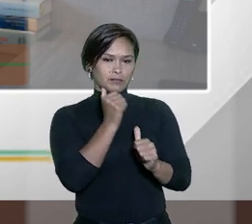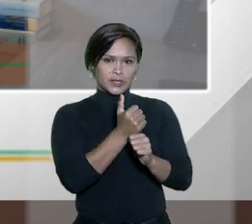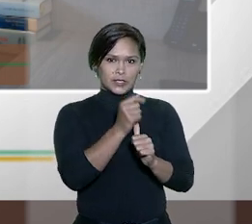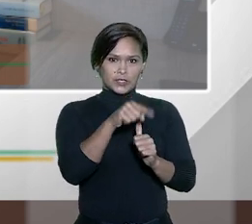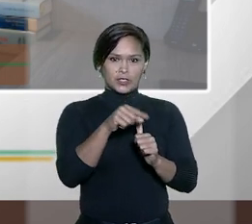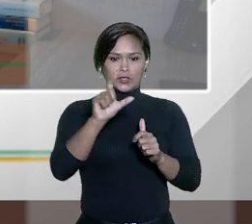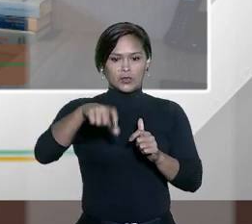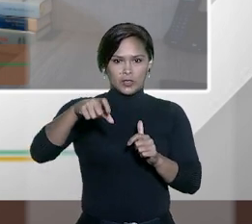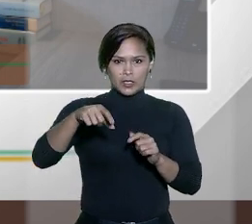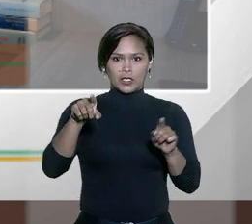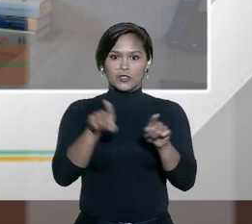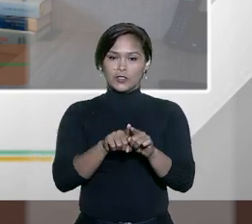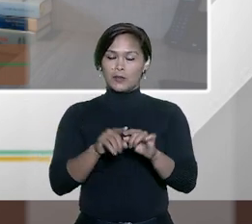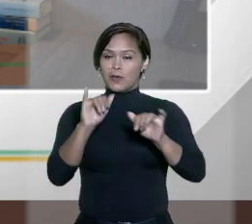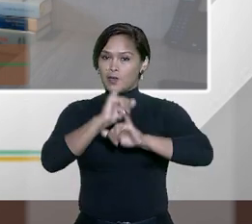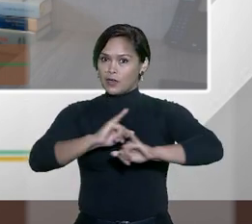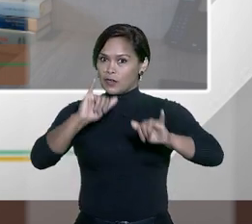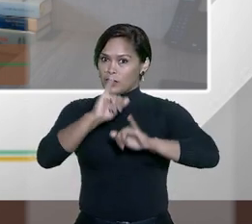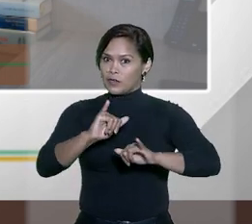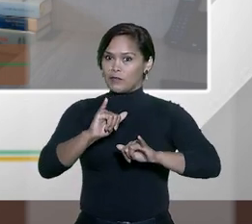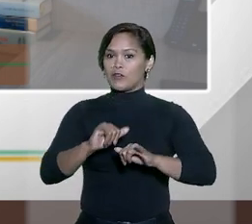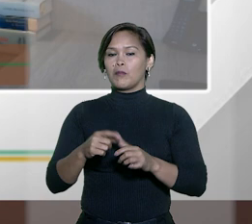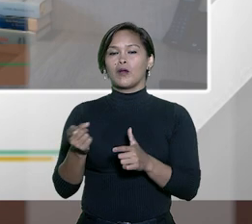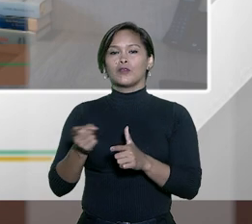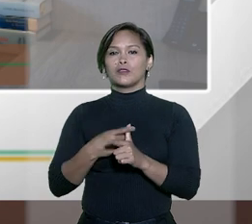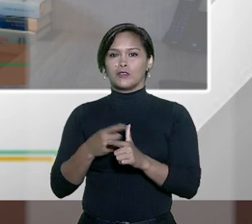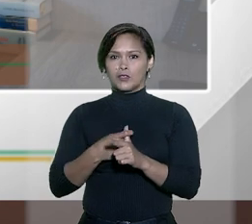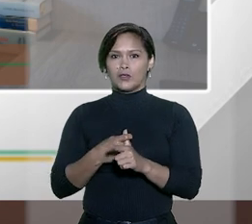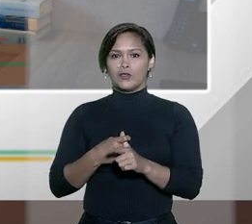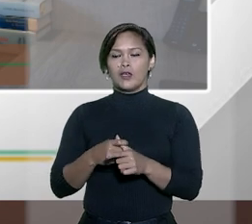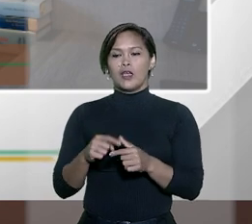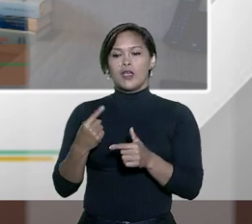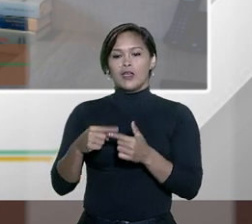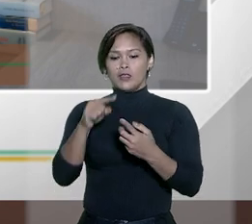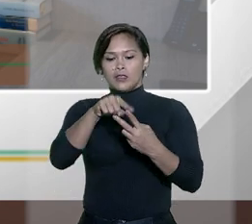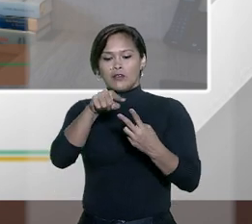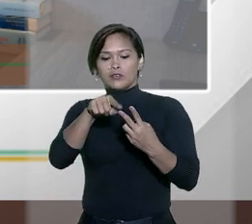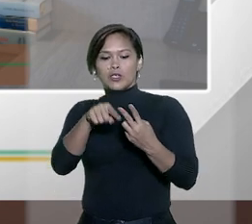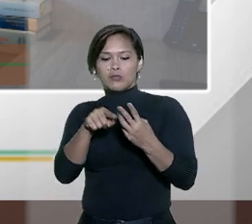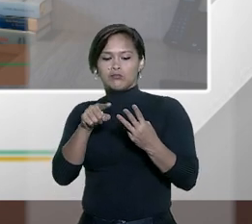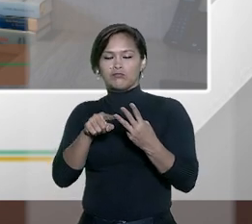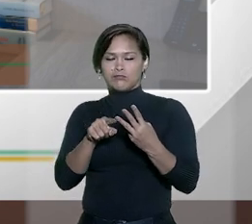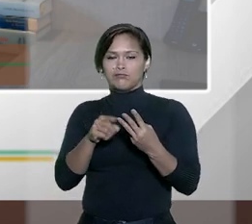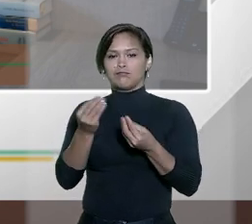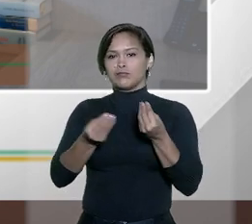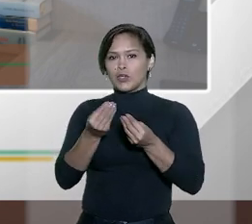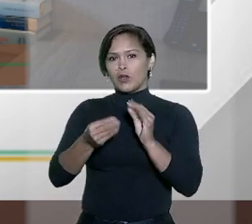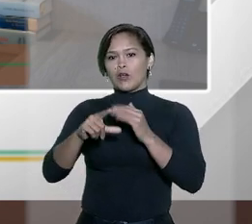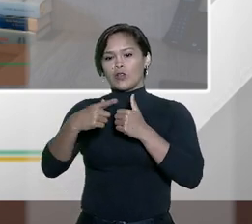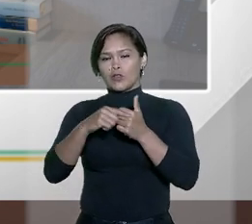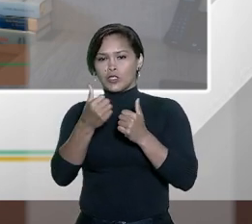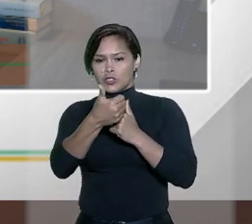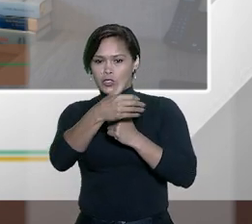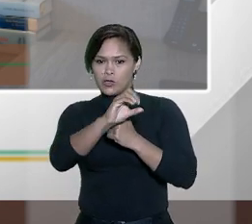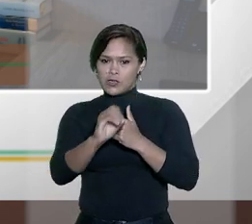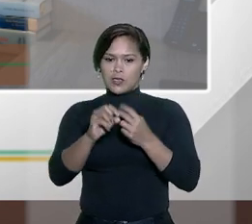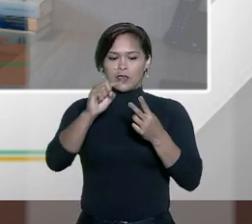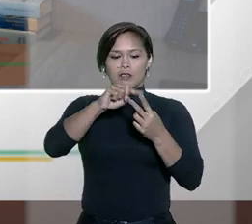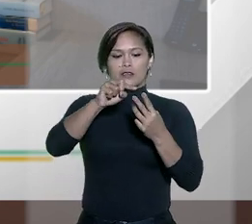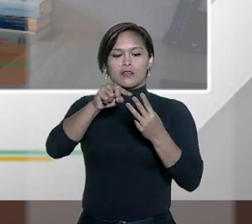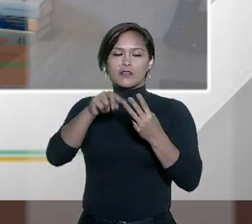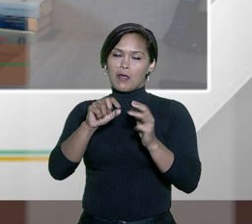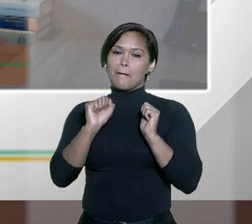daquele crédito e também informar o ente devedor, né? Então, como isso está previsto lá no artigo 100,